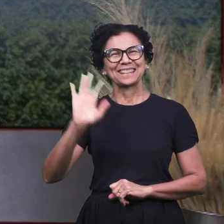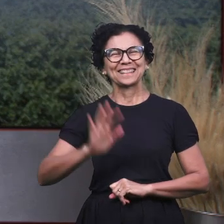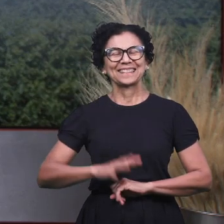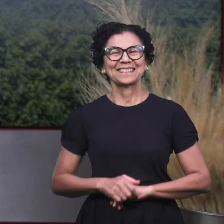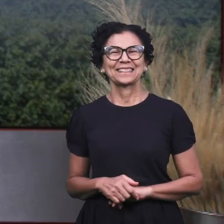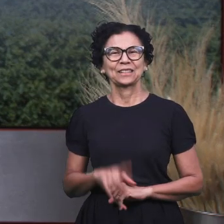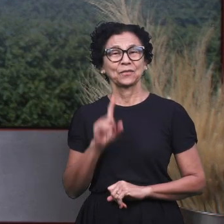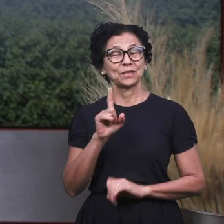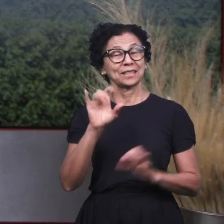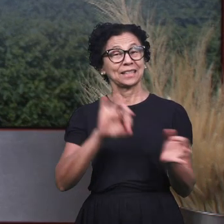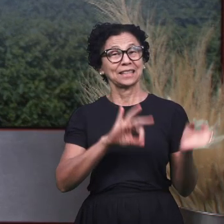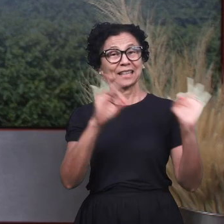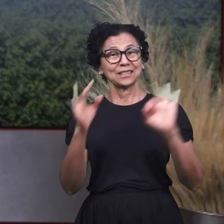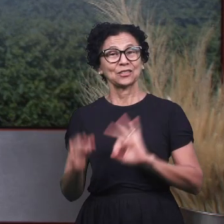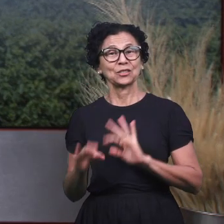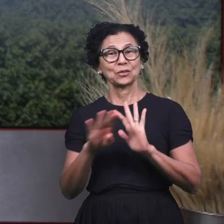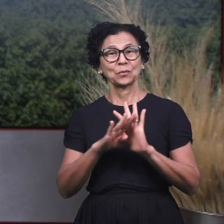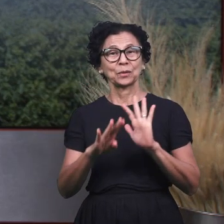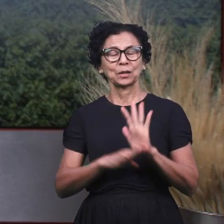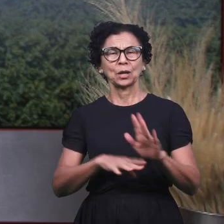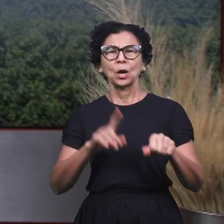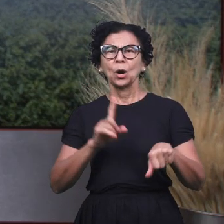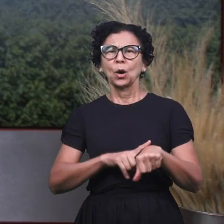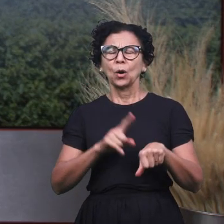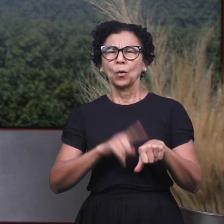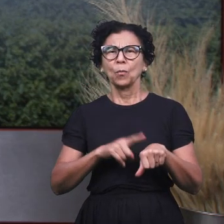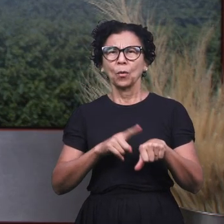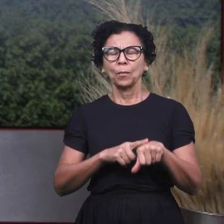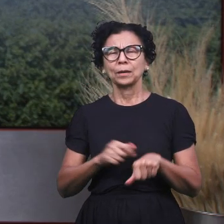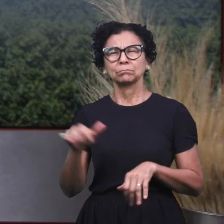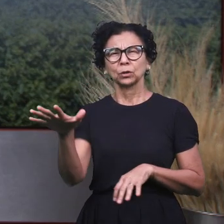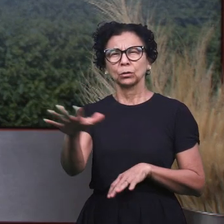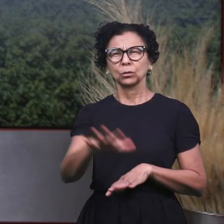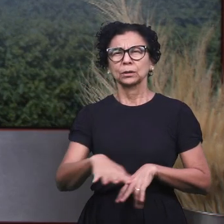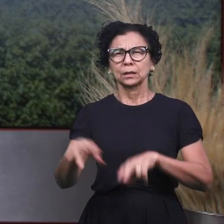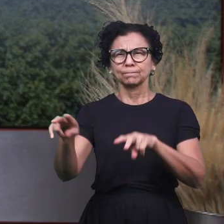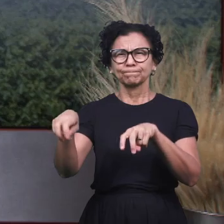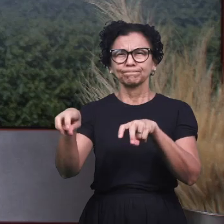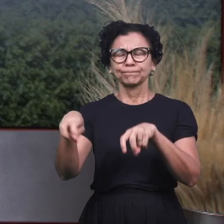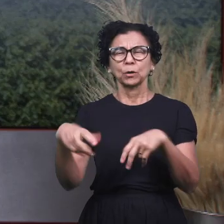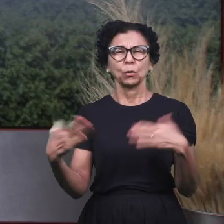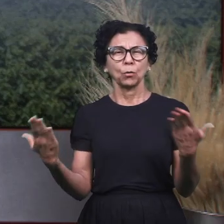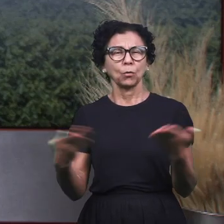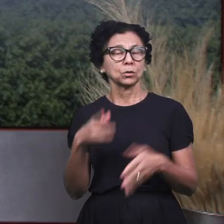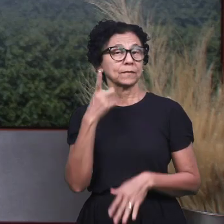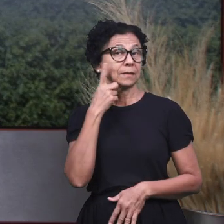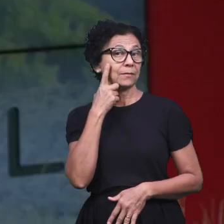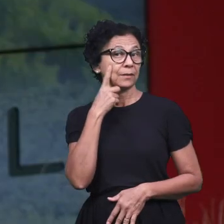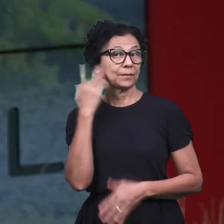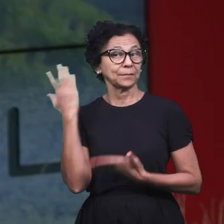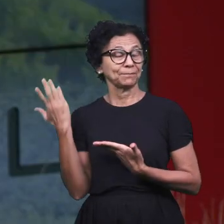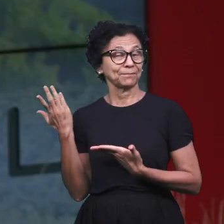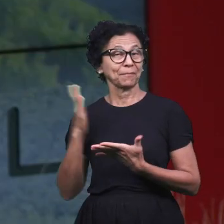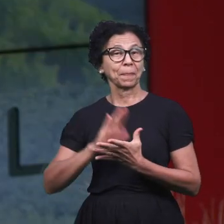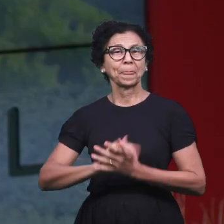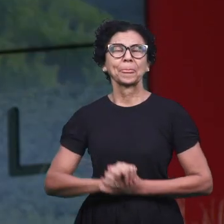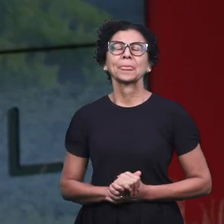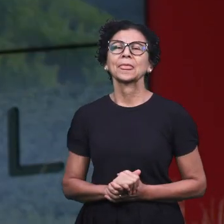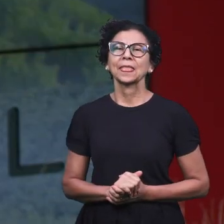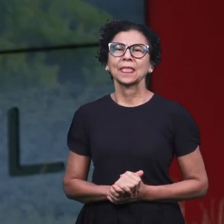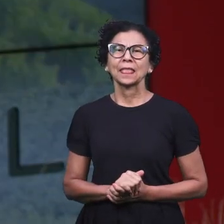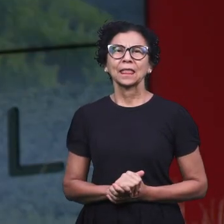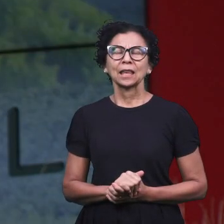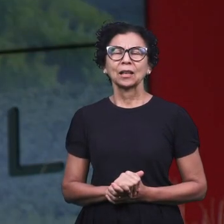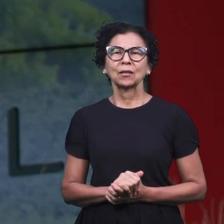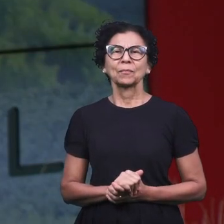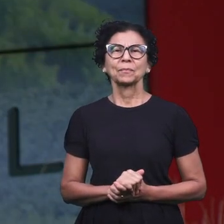Olá, você está assistindo agora ao programa Momento Agro Pastoril. No programa de hoje você verá, no